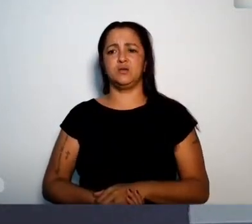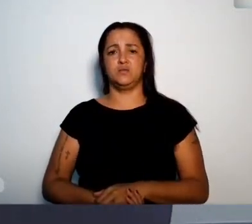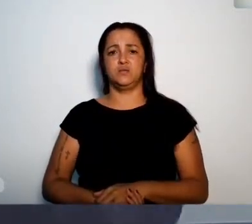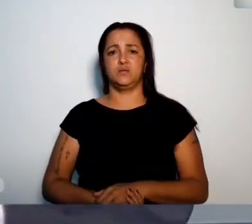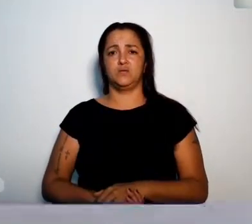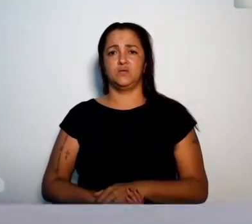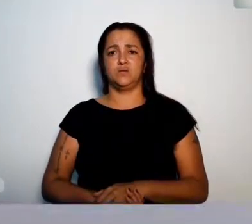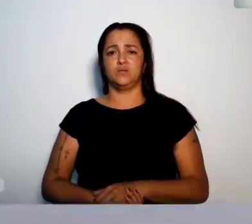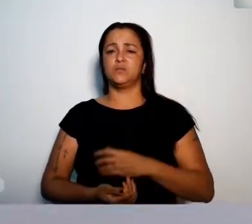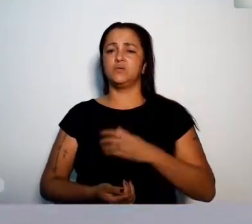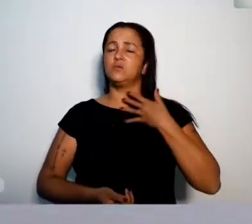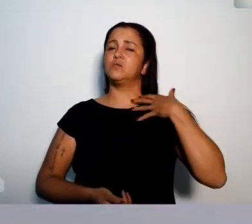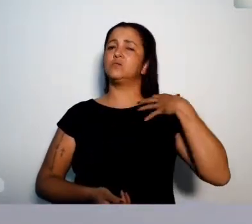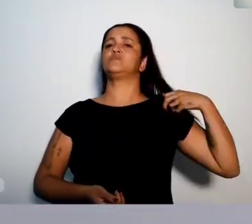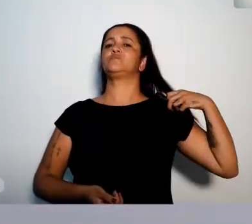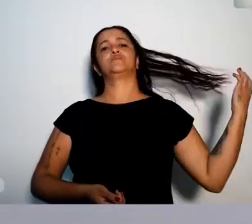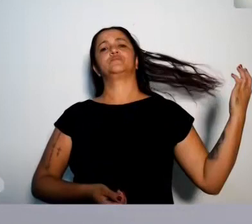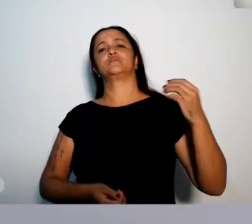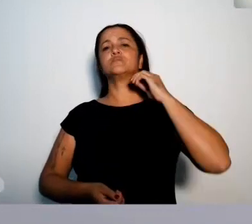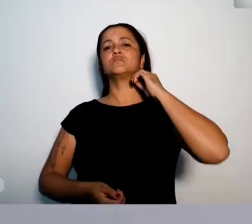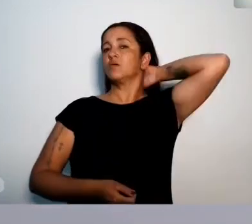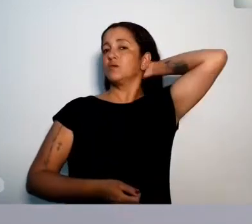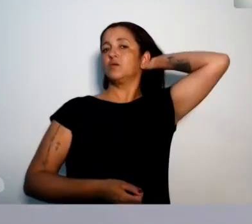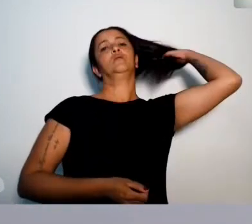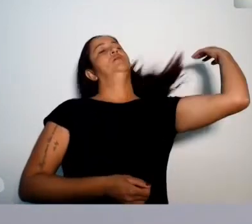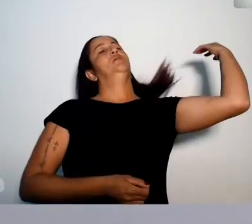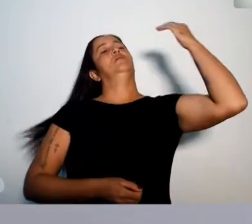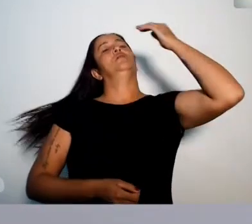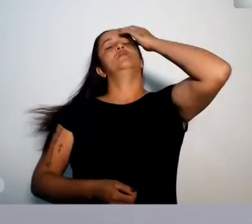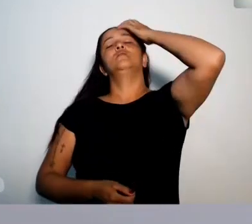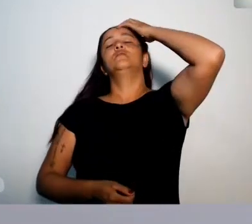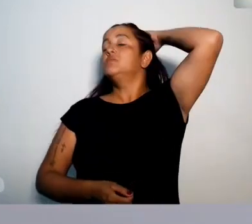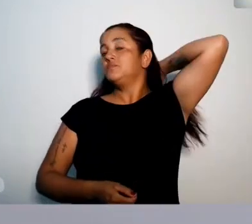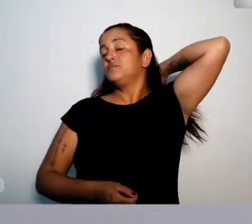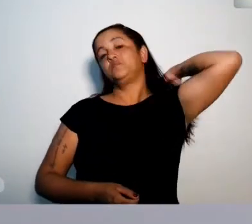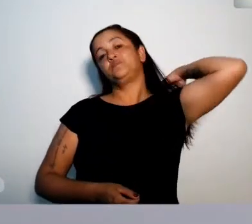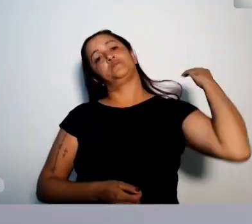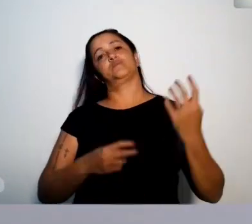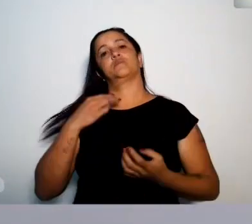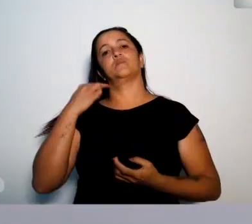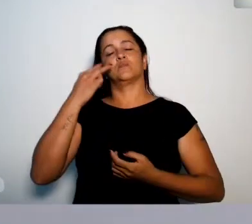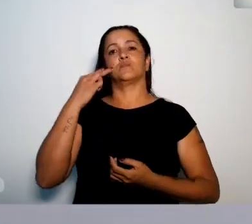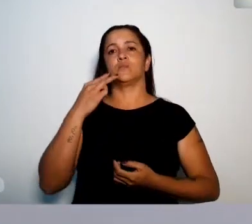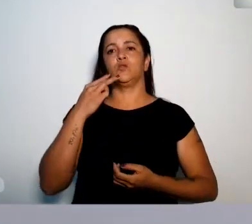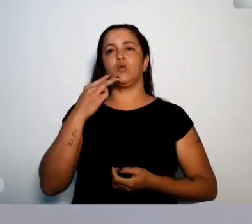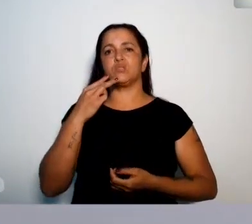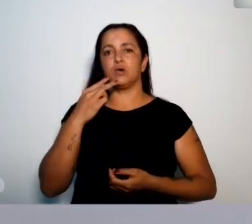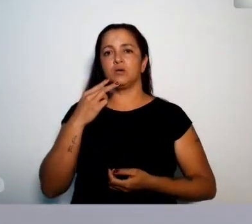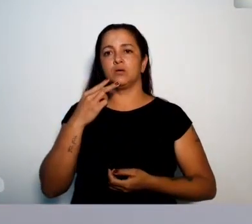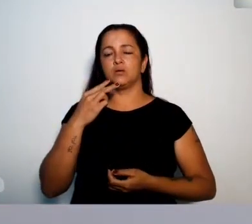Próximo vereador inscrito, vereadora Jamila. Tem 15 minutos.